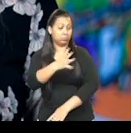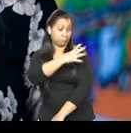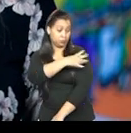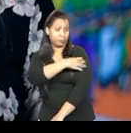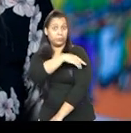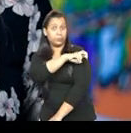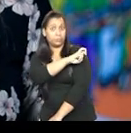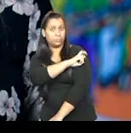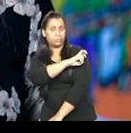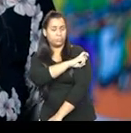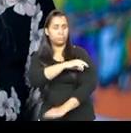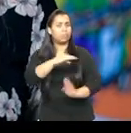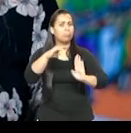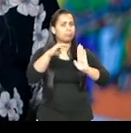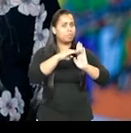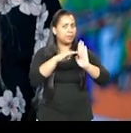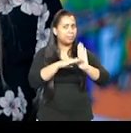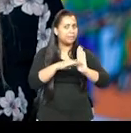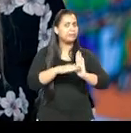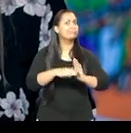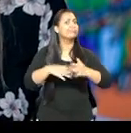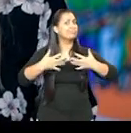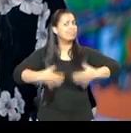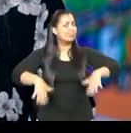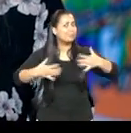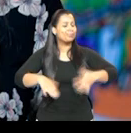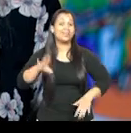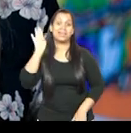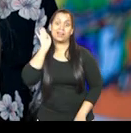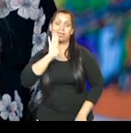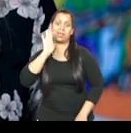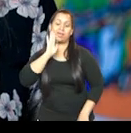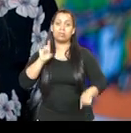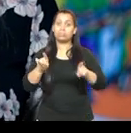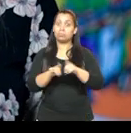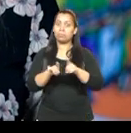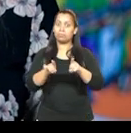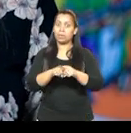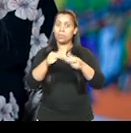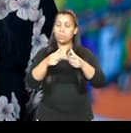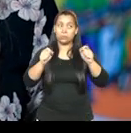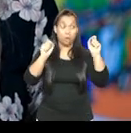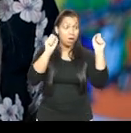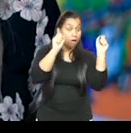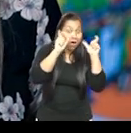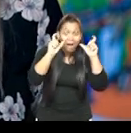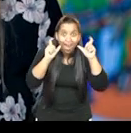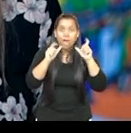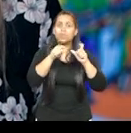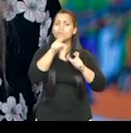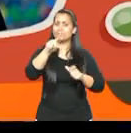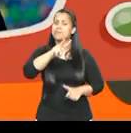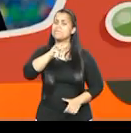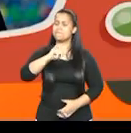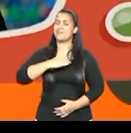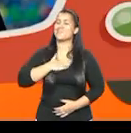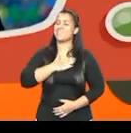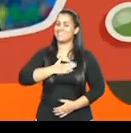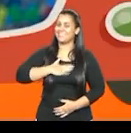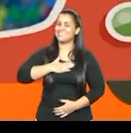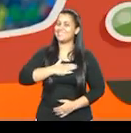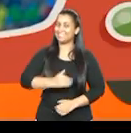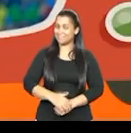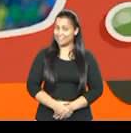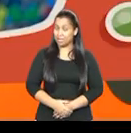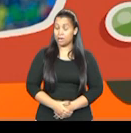Nossa programação de hoje está bem legal e com conteúdos bem interessantes que vocês com certeza irão gostar muito. Para